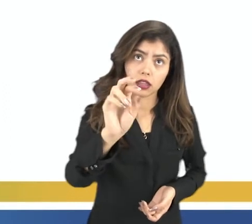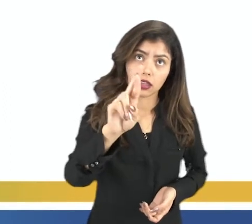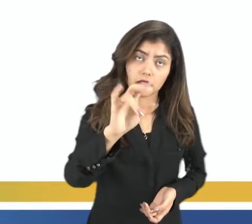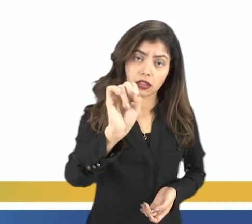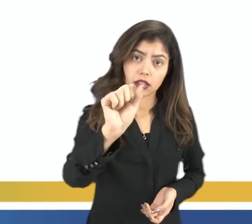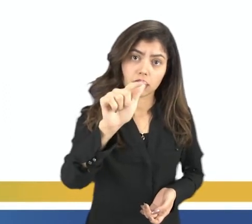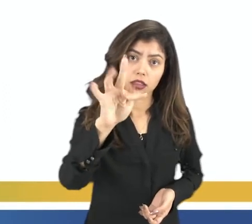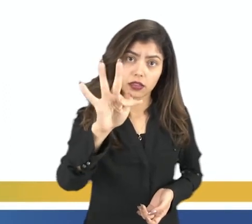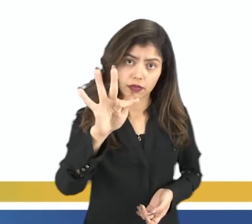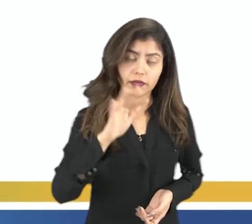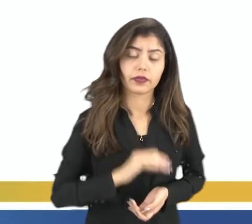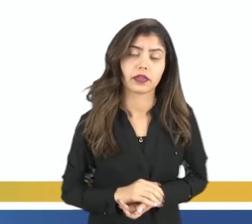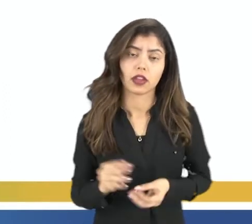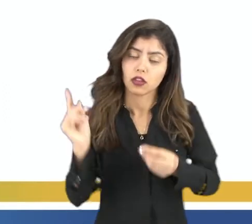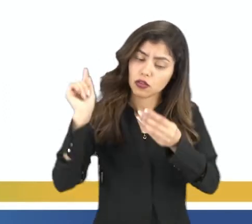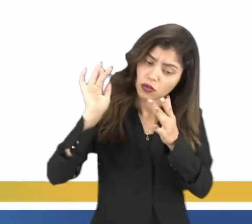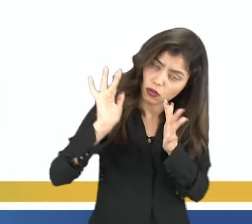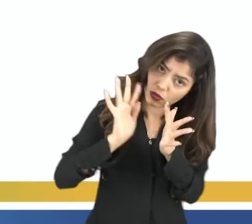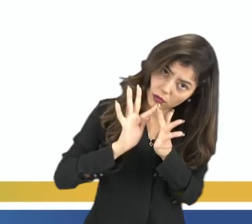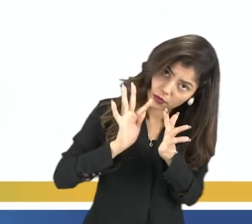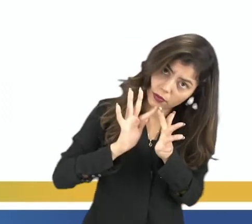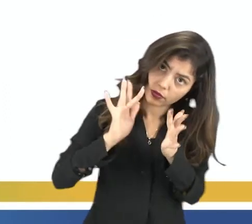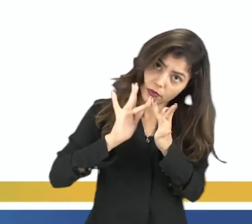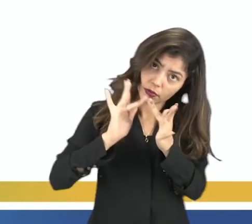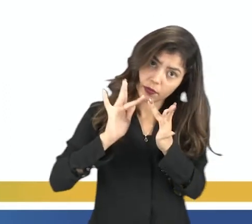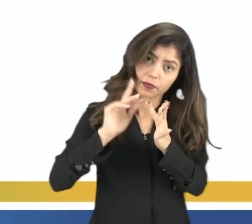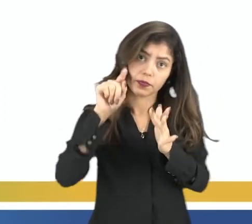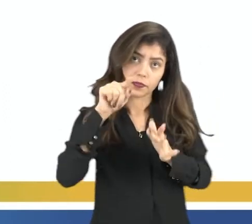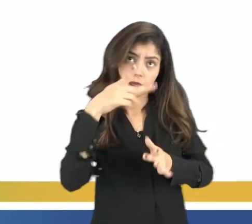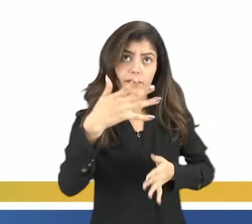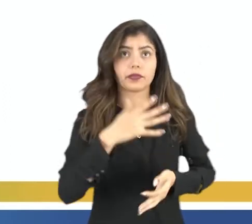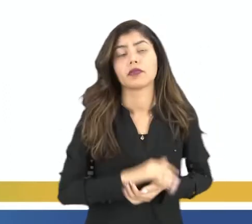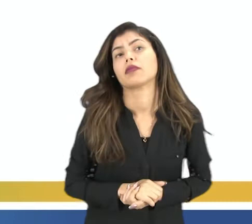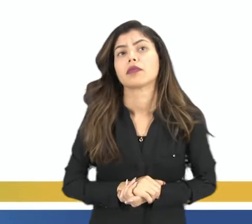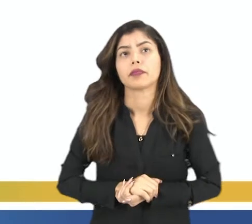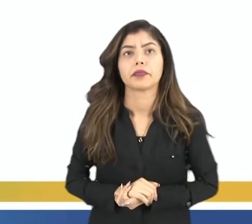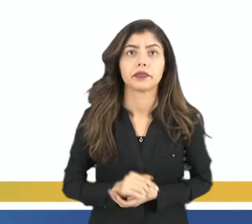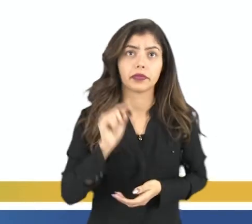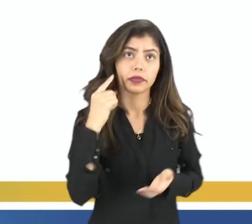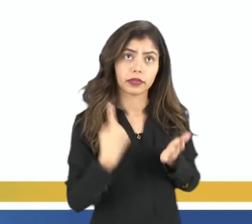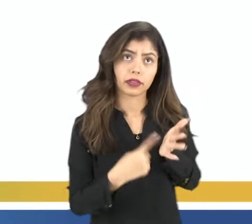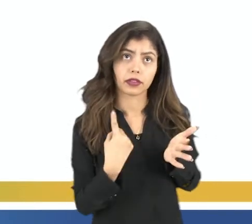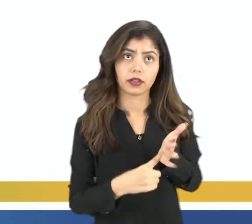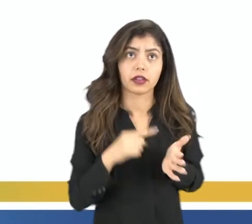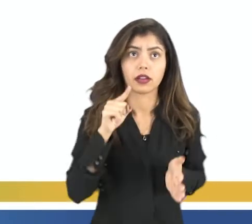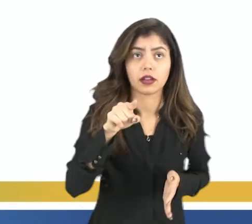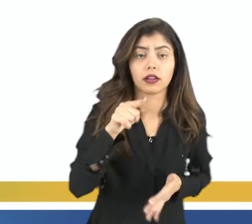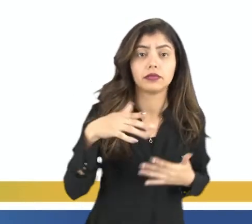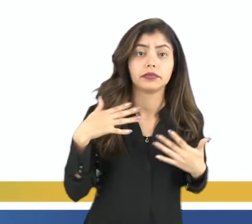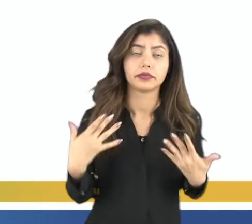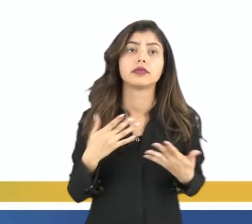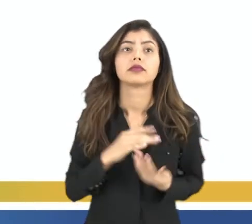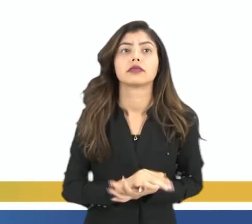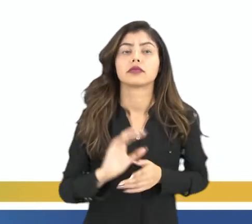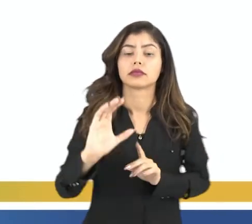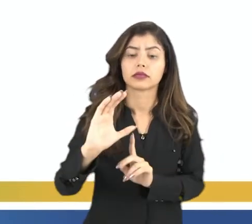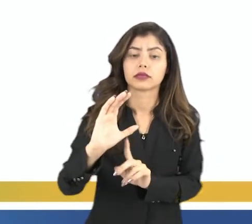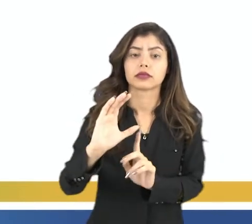também, porque o herself é o que combina para she. Na letra C, the children. Children